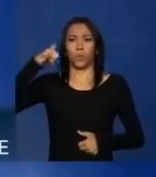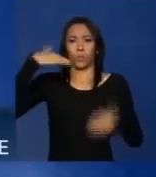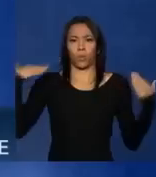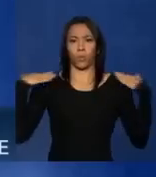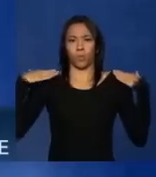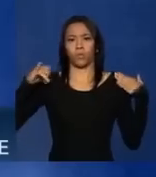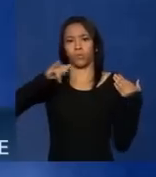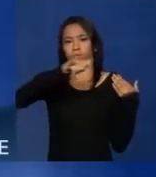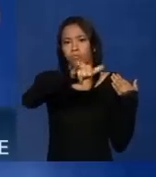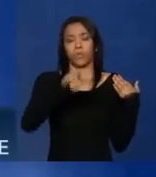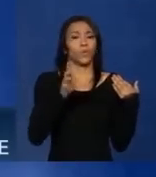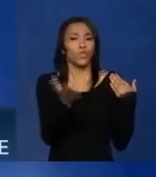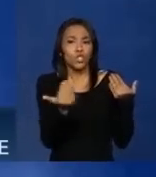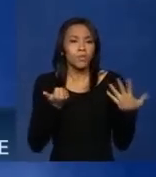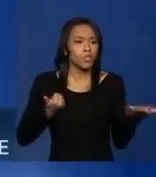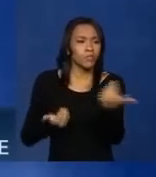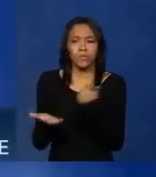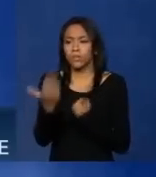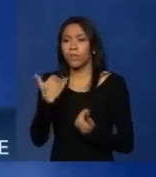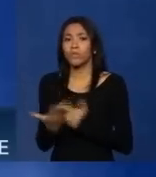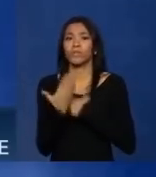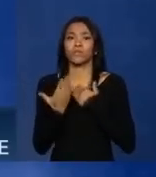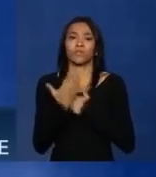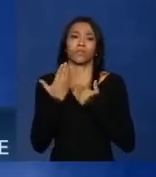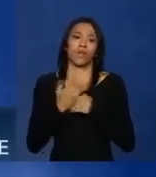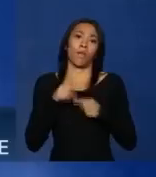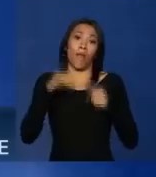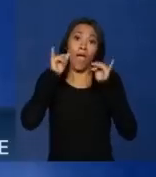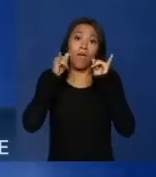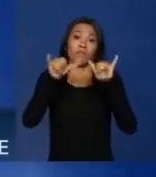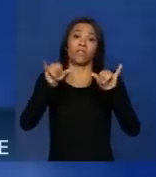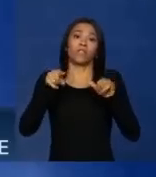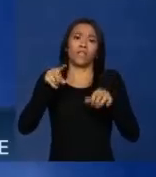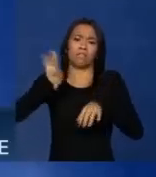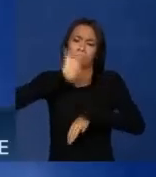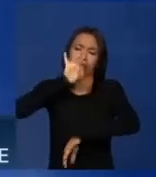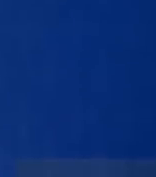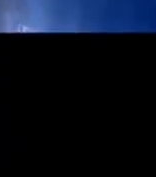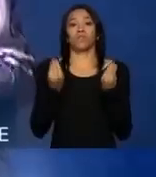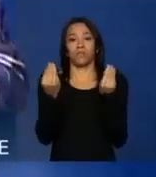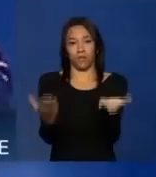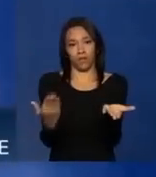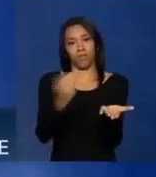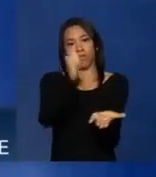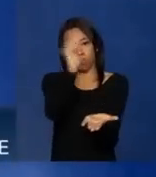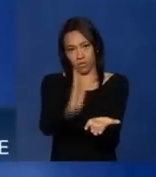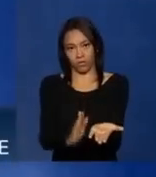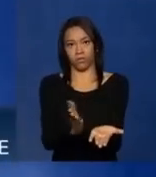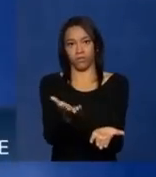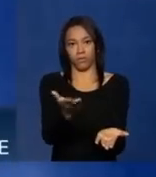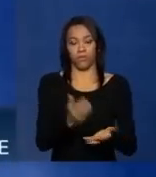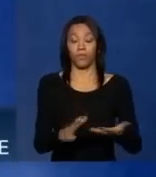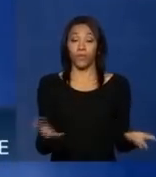ação de prevenção ao vírus Zika.